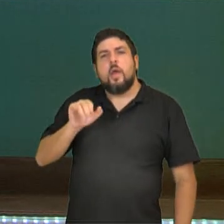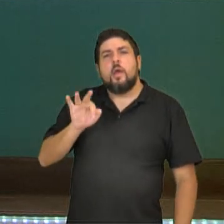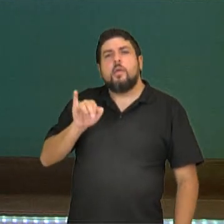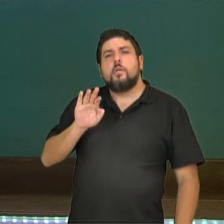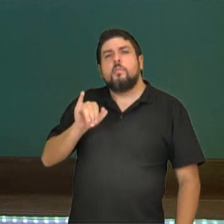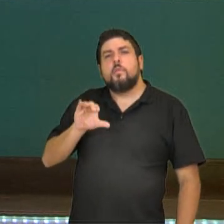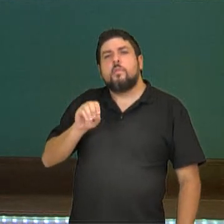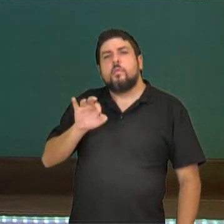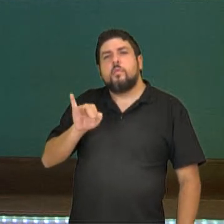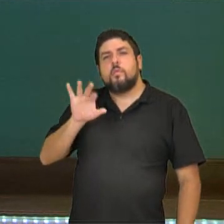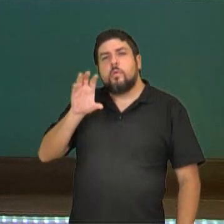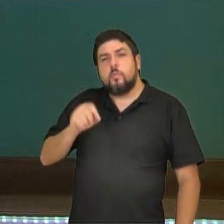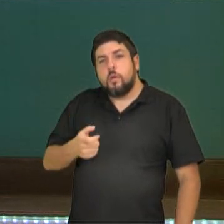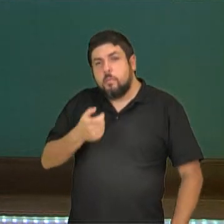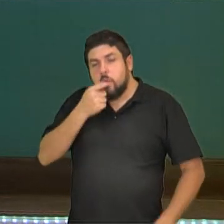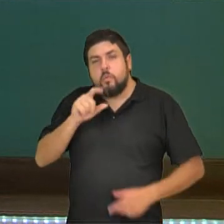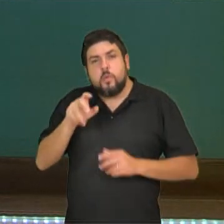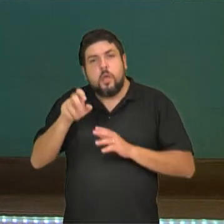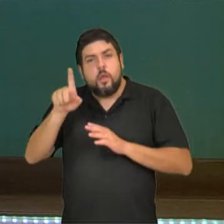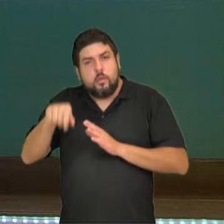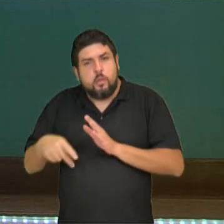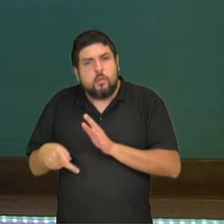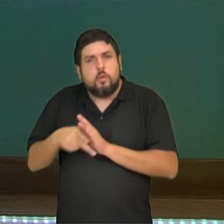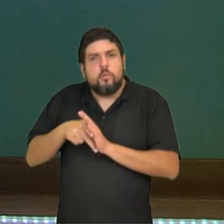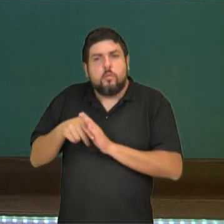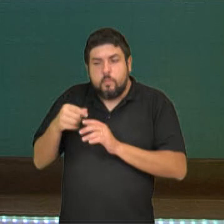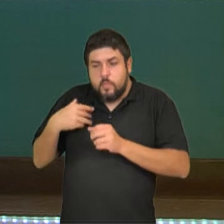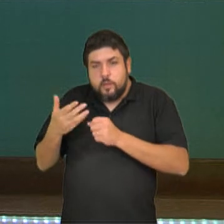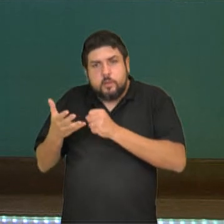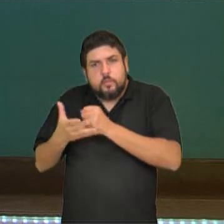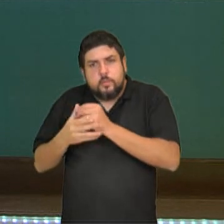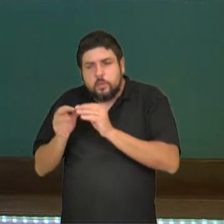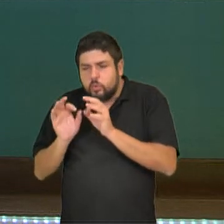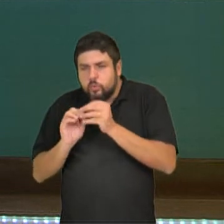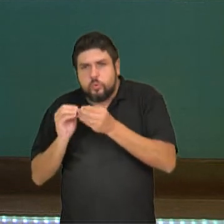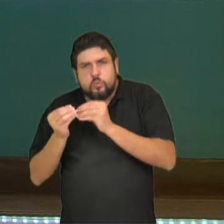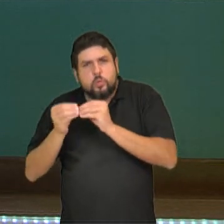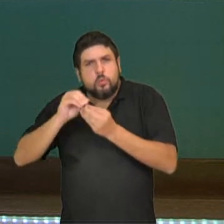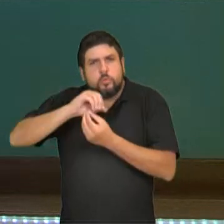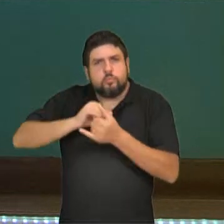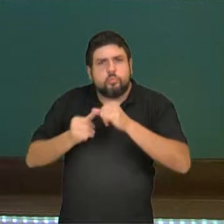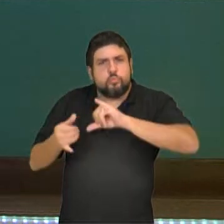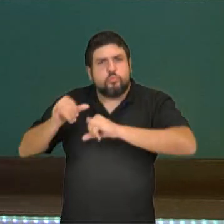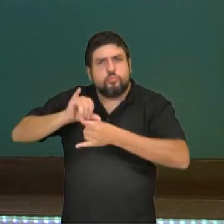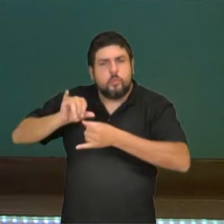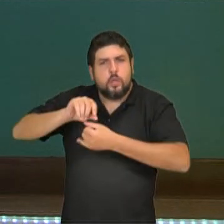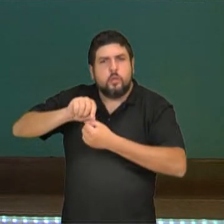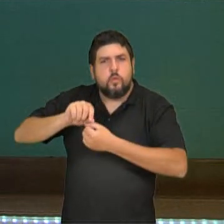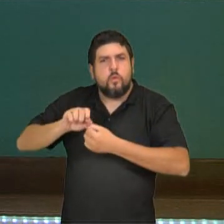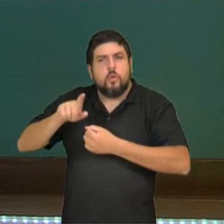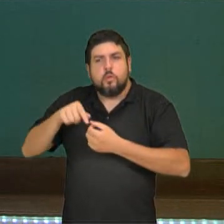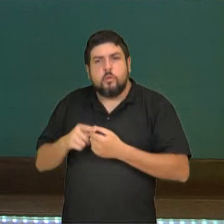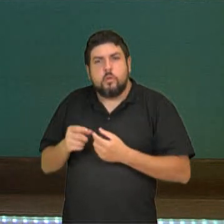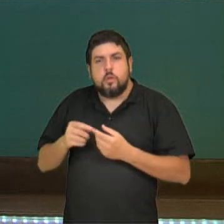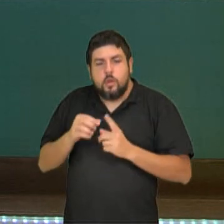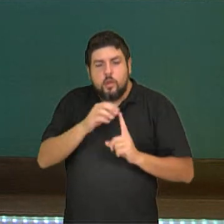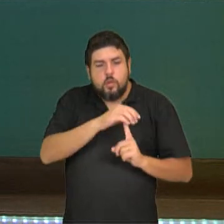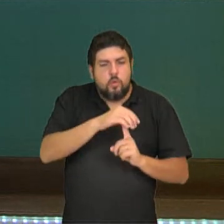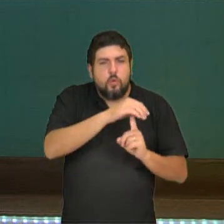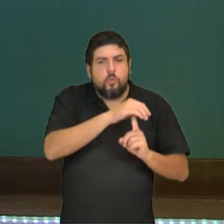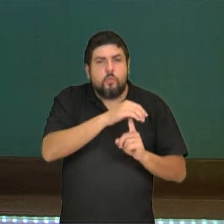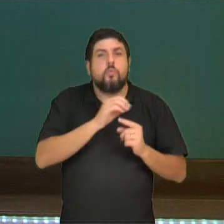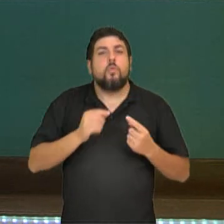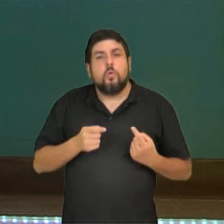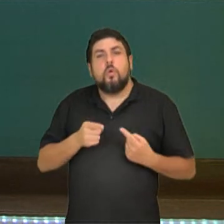remédio feito a base dele, a estrutura de fungos, mas para combater